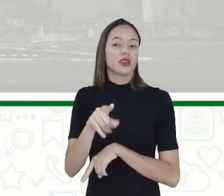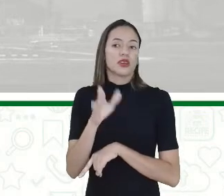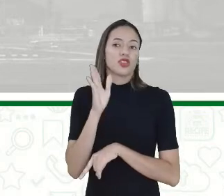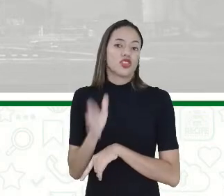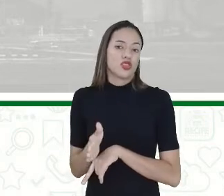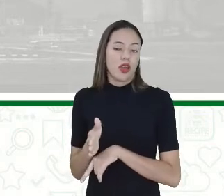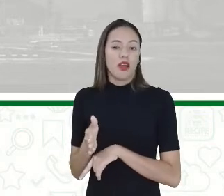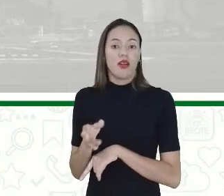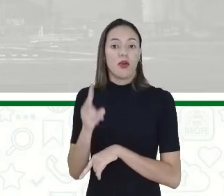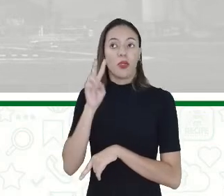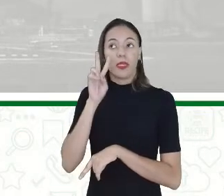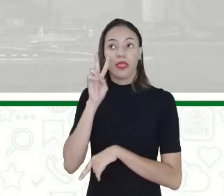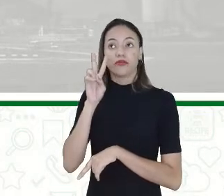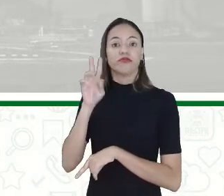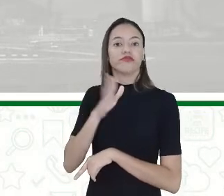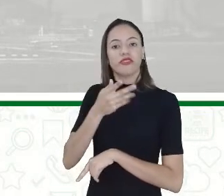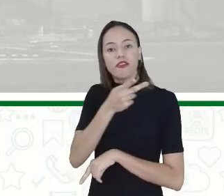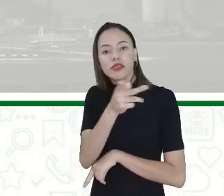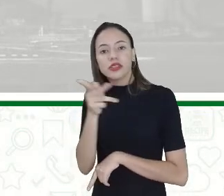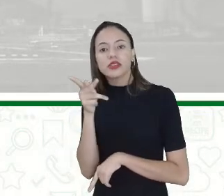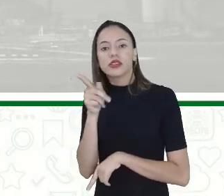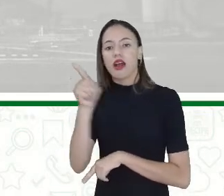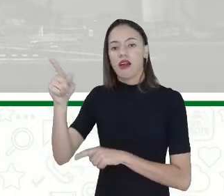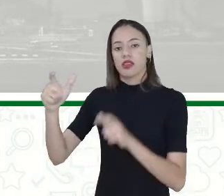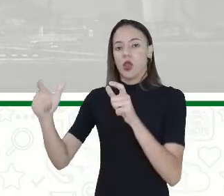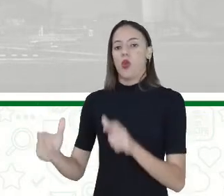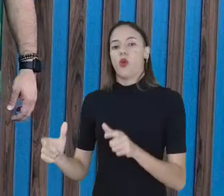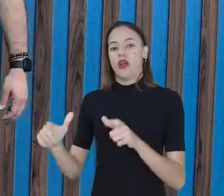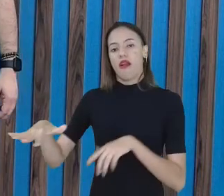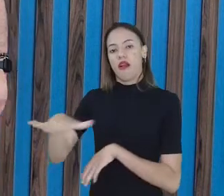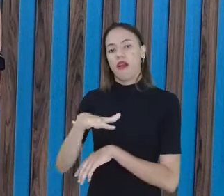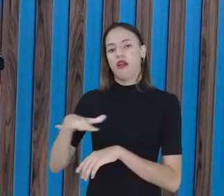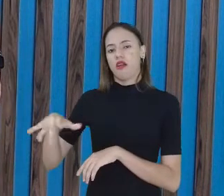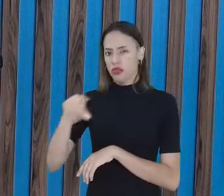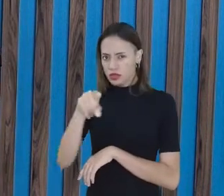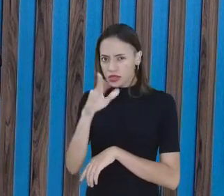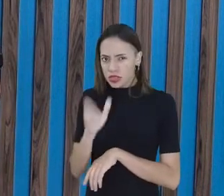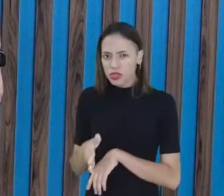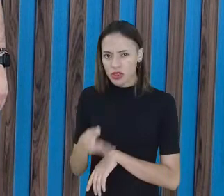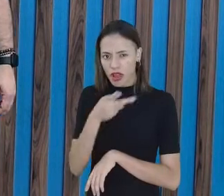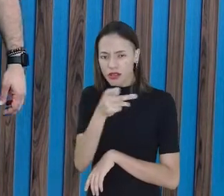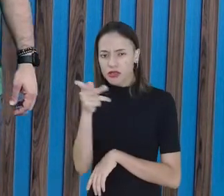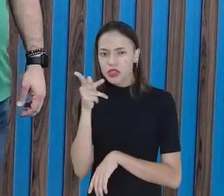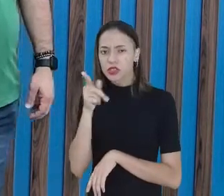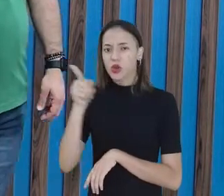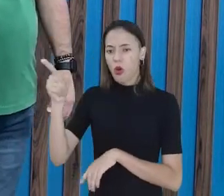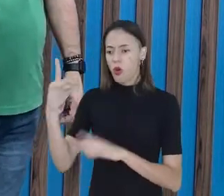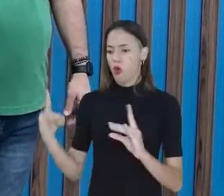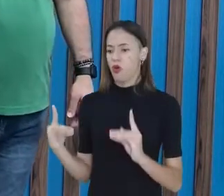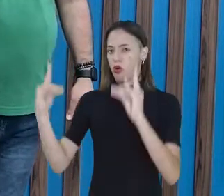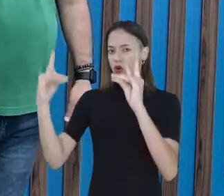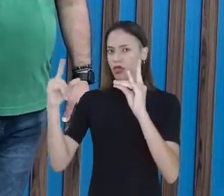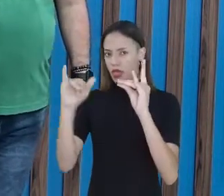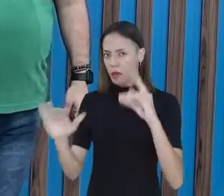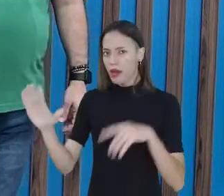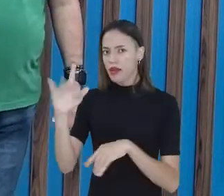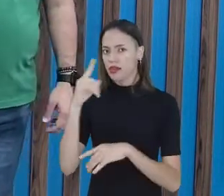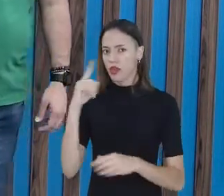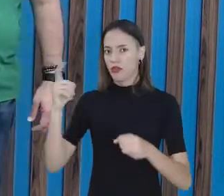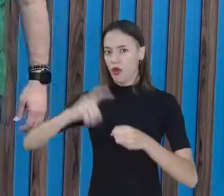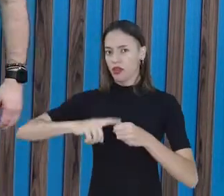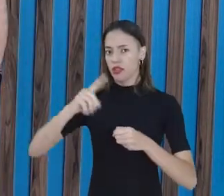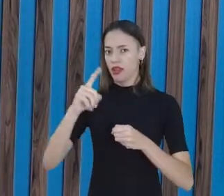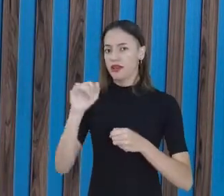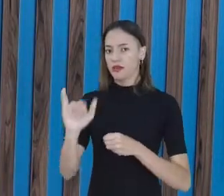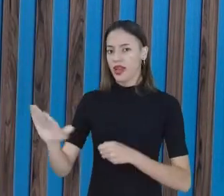até visitado esse local, Você já visitou aí o edifício dessa imagem? Vamos voltar para a imagem, a